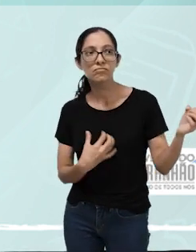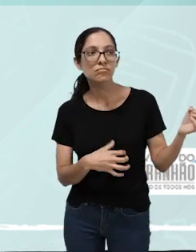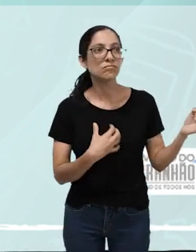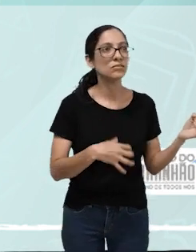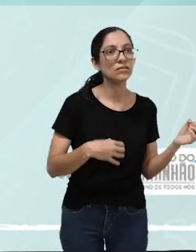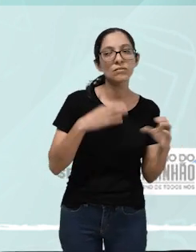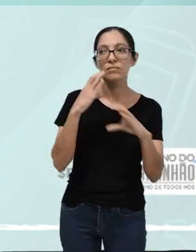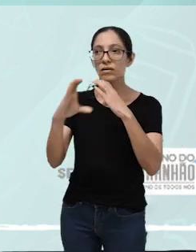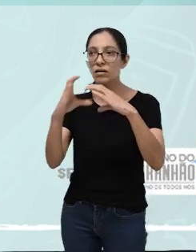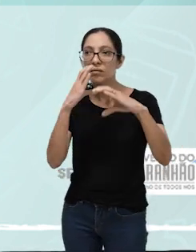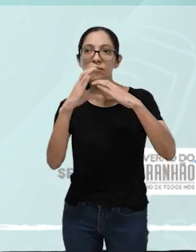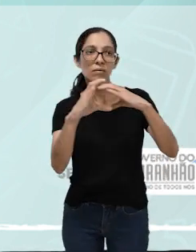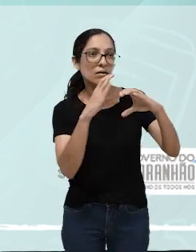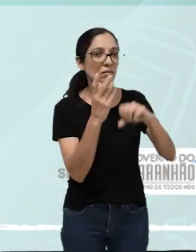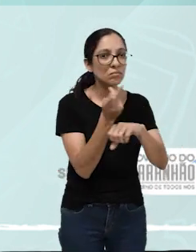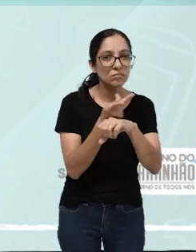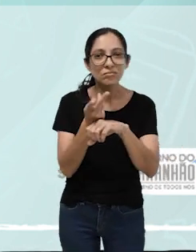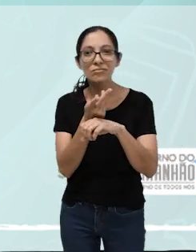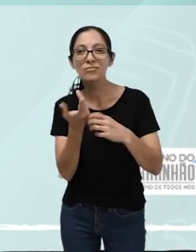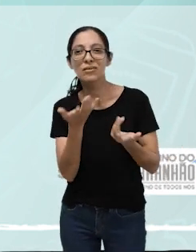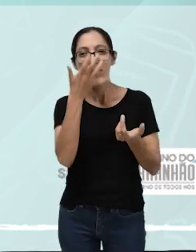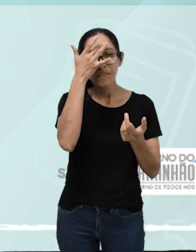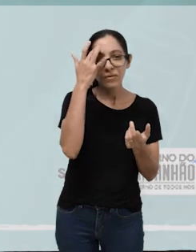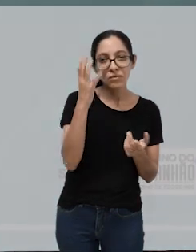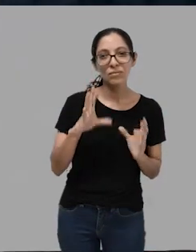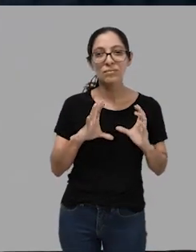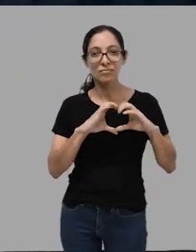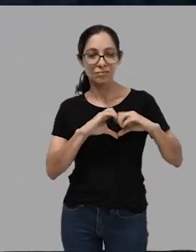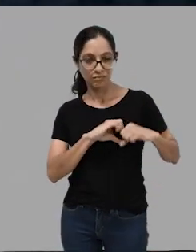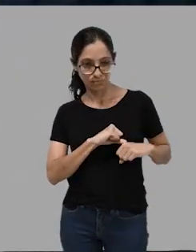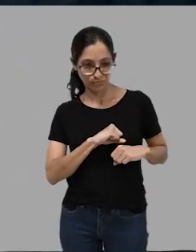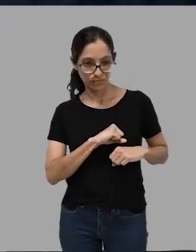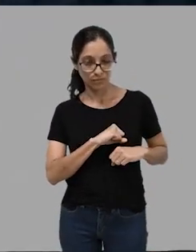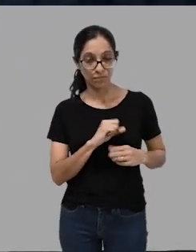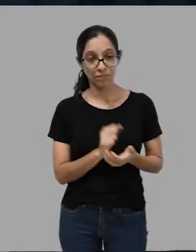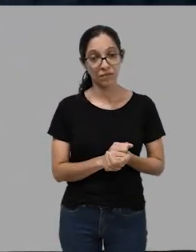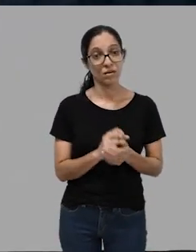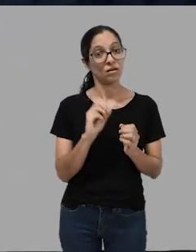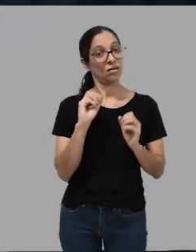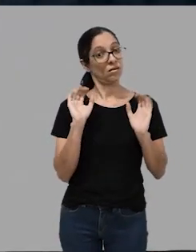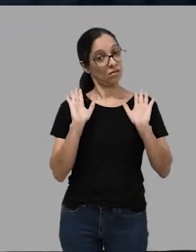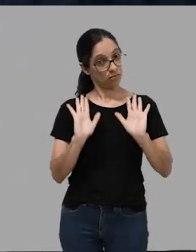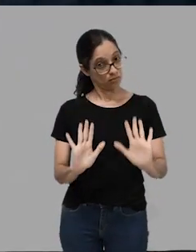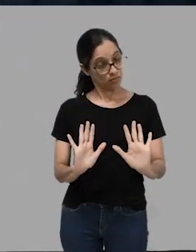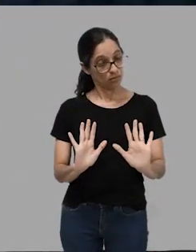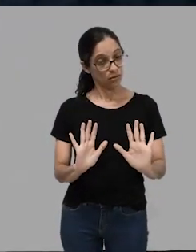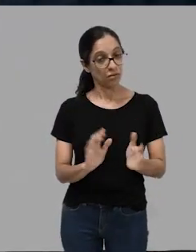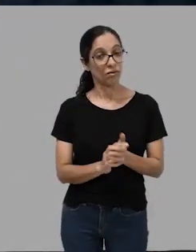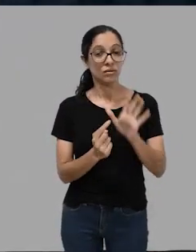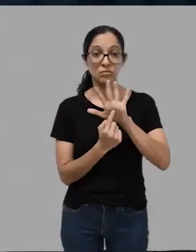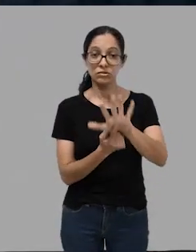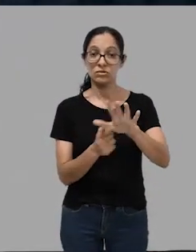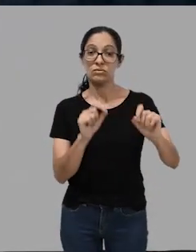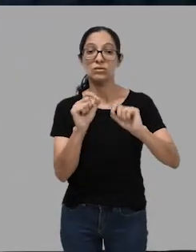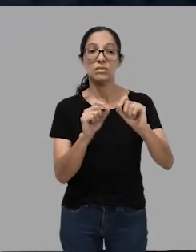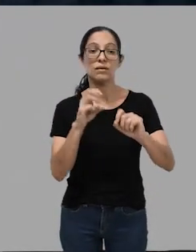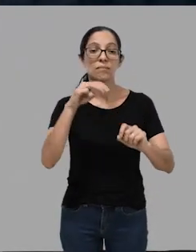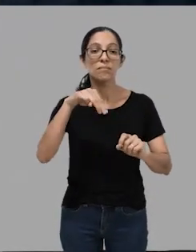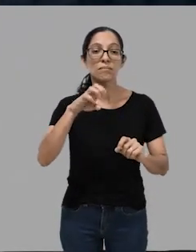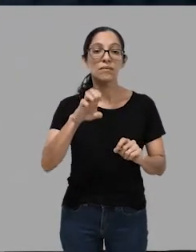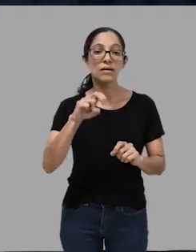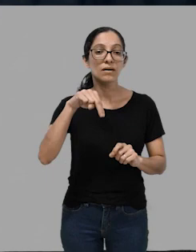pachola a percura de amor olha só ele tá citando aqui Menestréis menestress